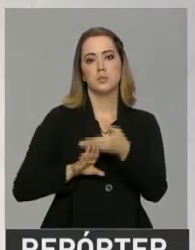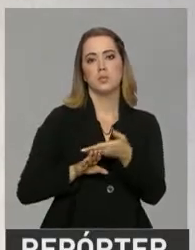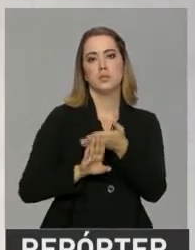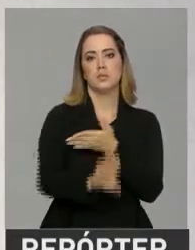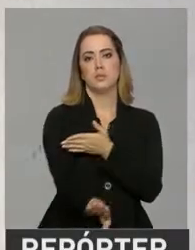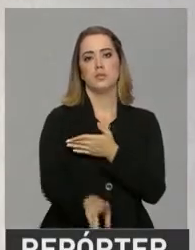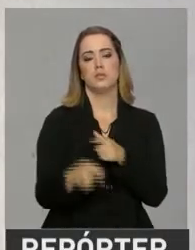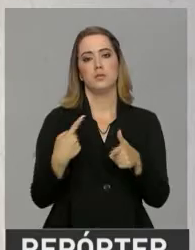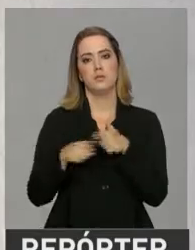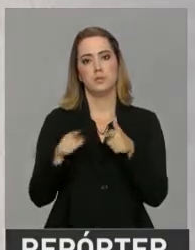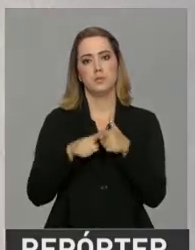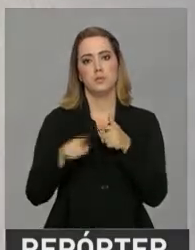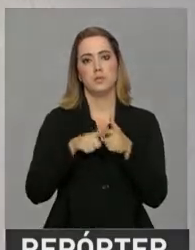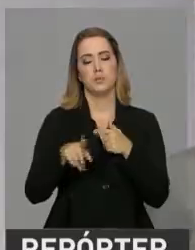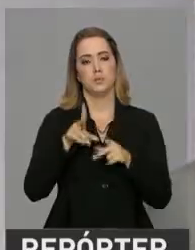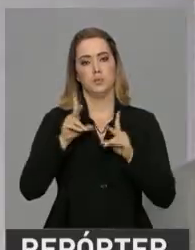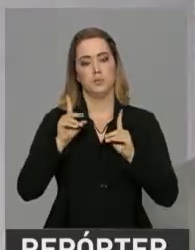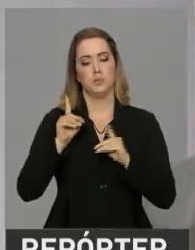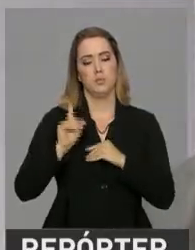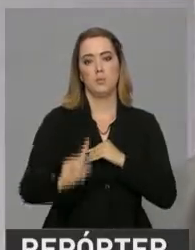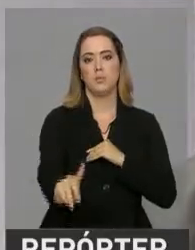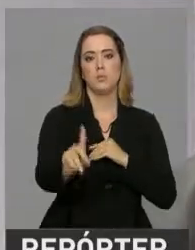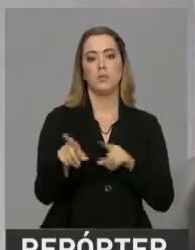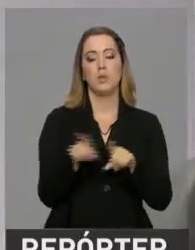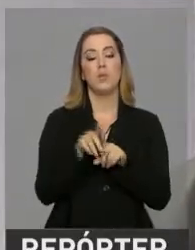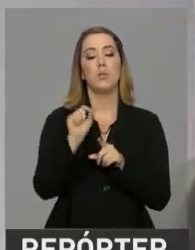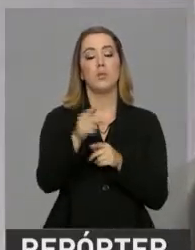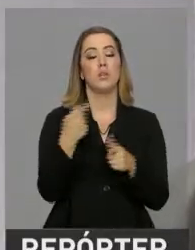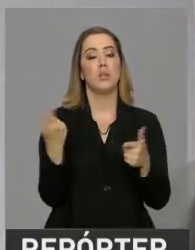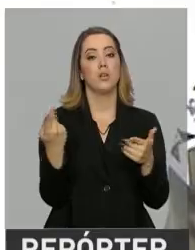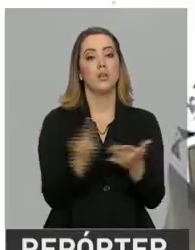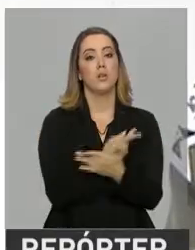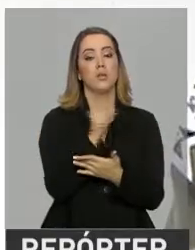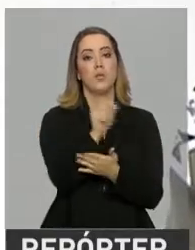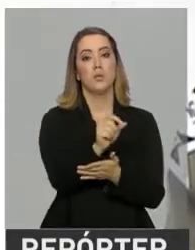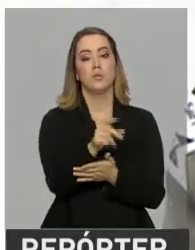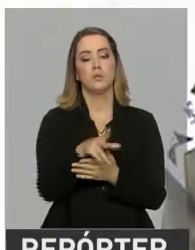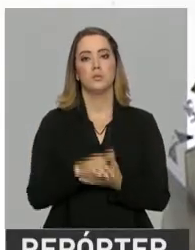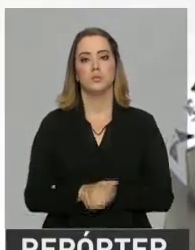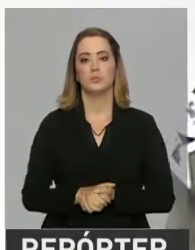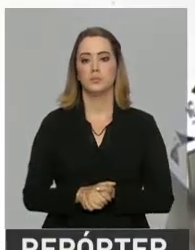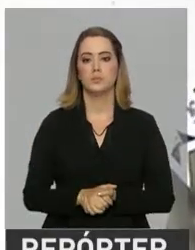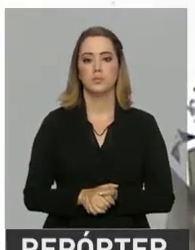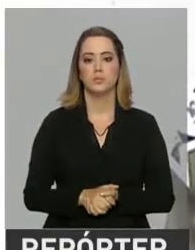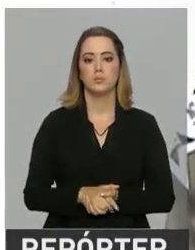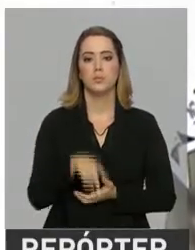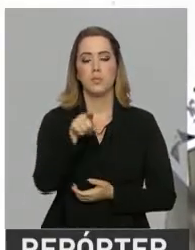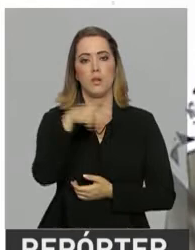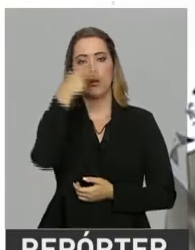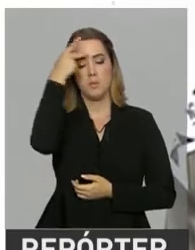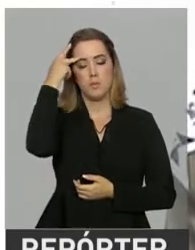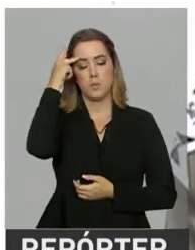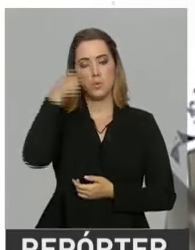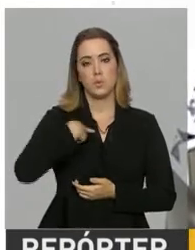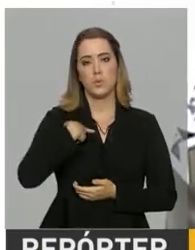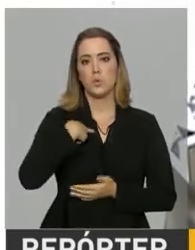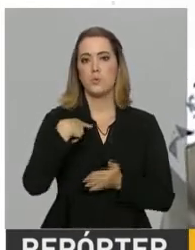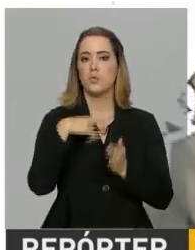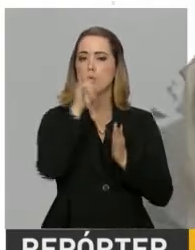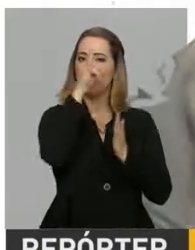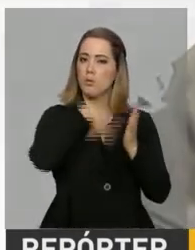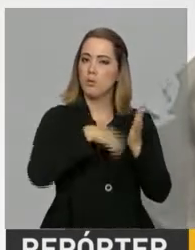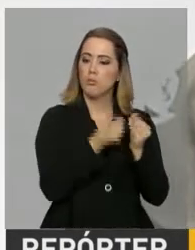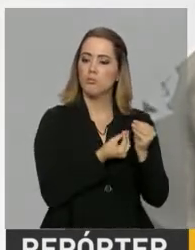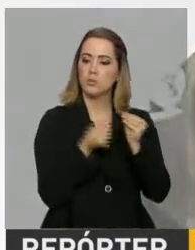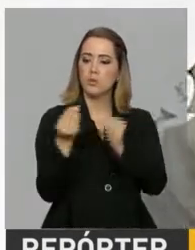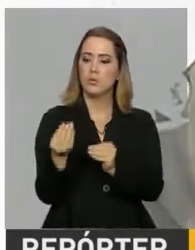direitos que costuma acontecer nas travessias irregulares uma pessoa que cheg no PA document euo que